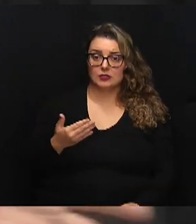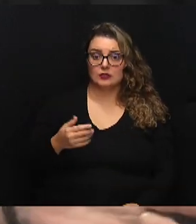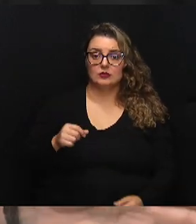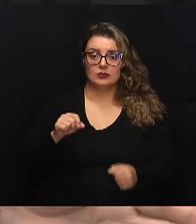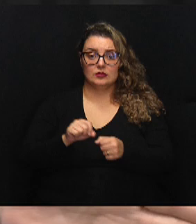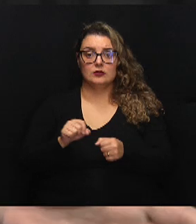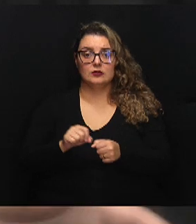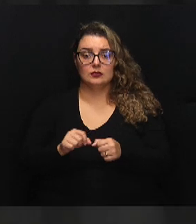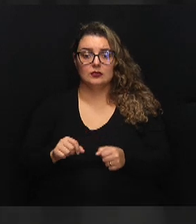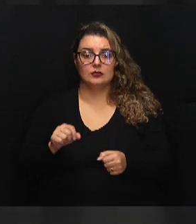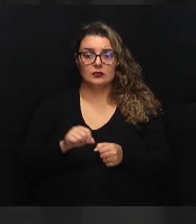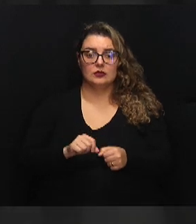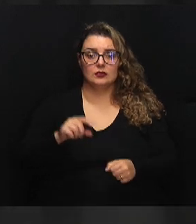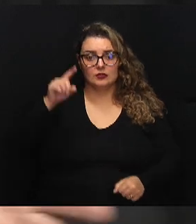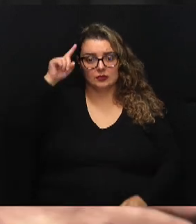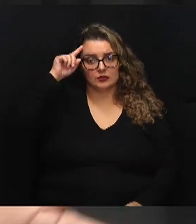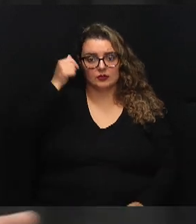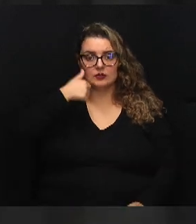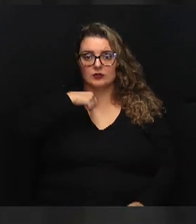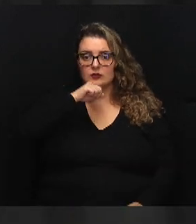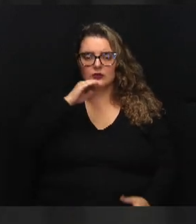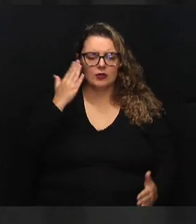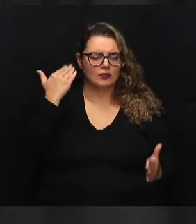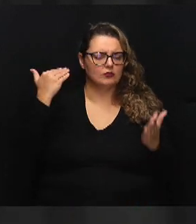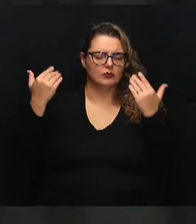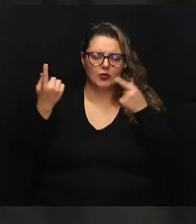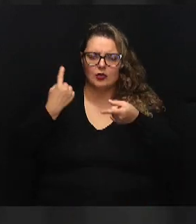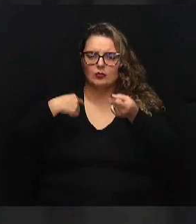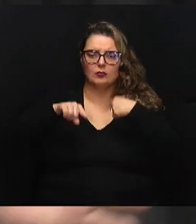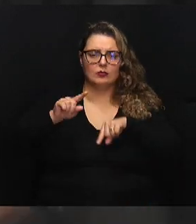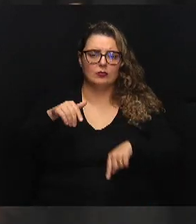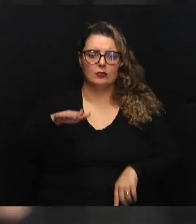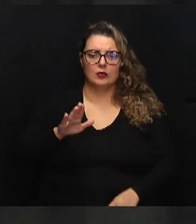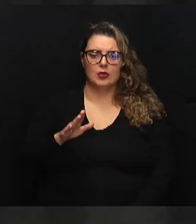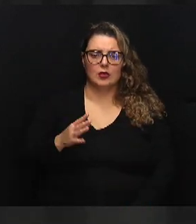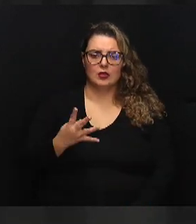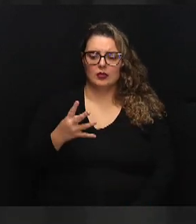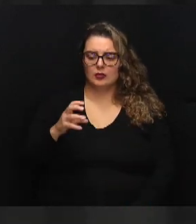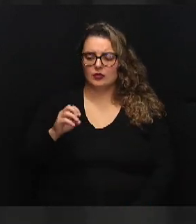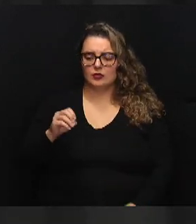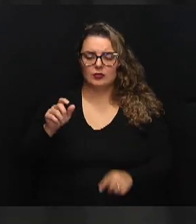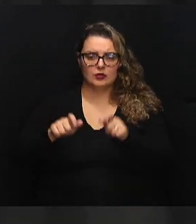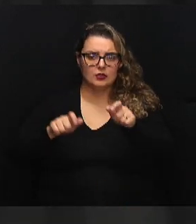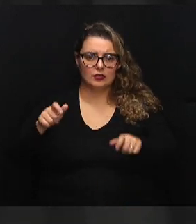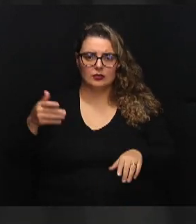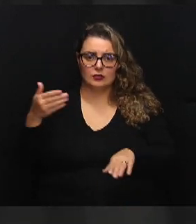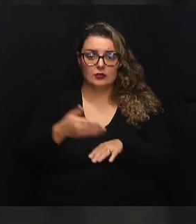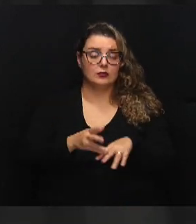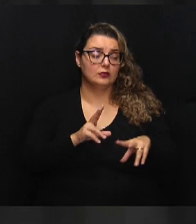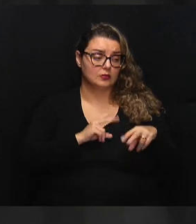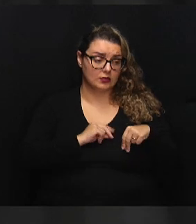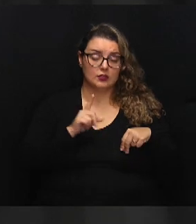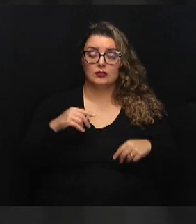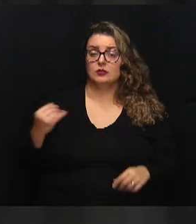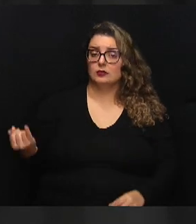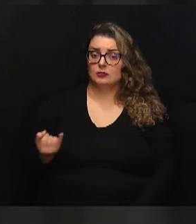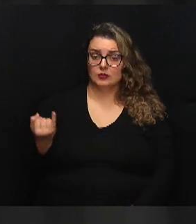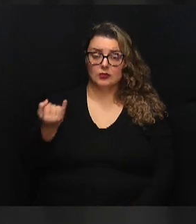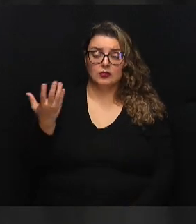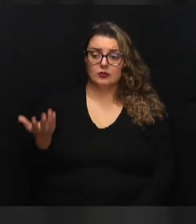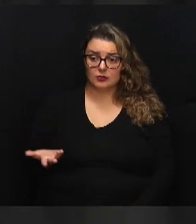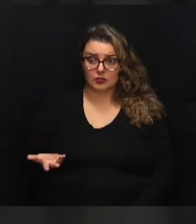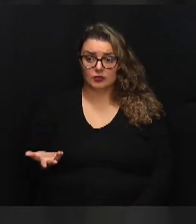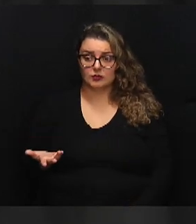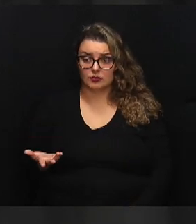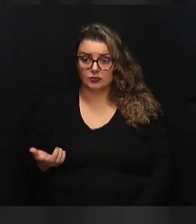ali. Fizemos um no Dia das Mães, foi um sucesso, tinha mais de 400 pessoas. Nossa. Então isso é importantíssimo, a gente